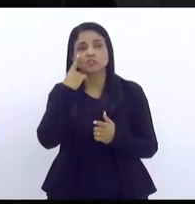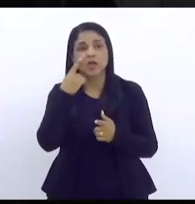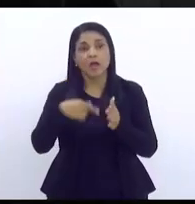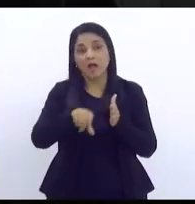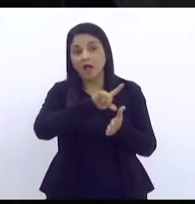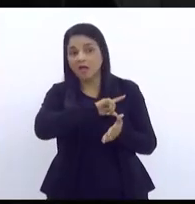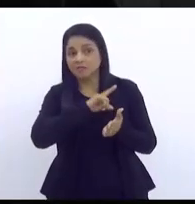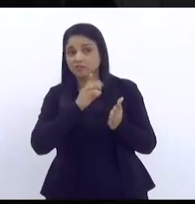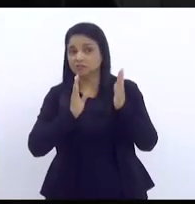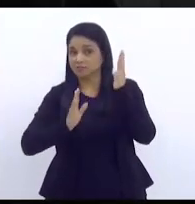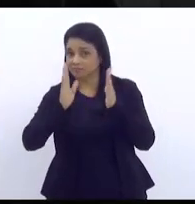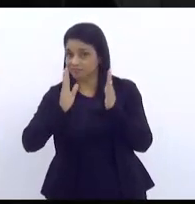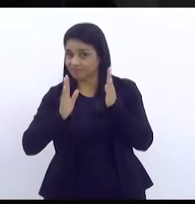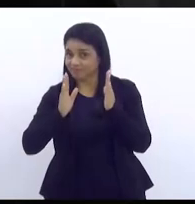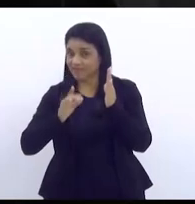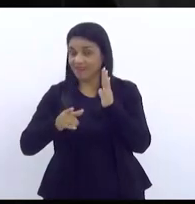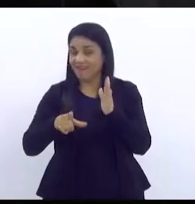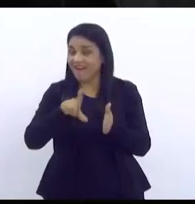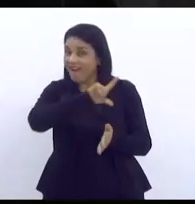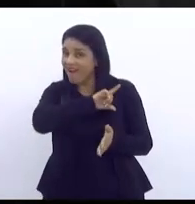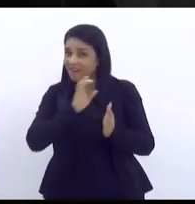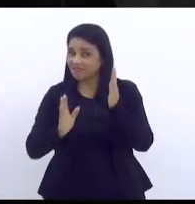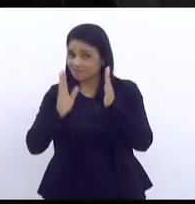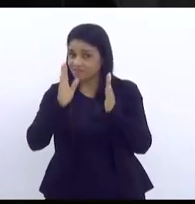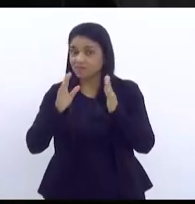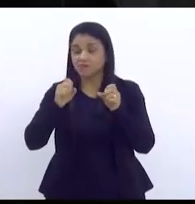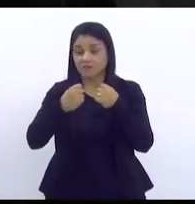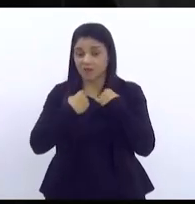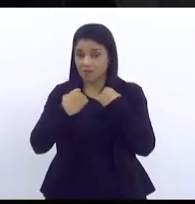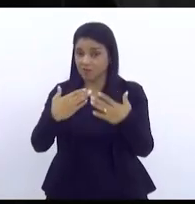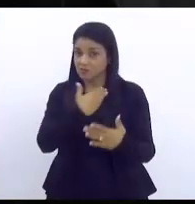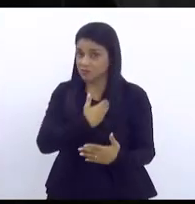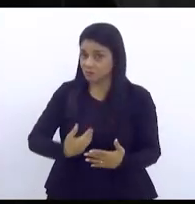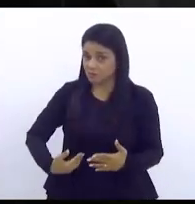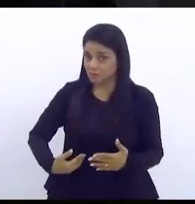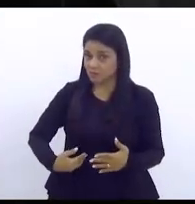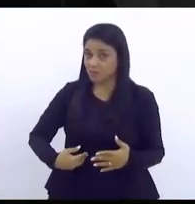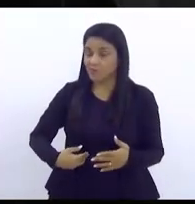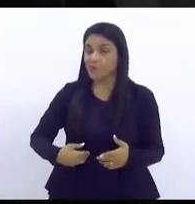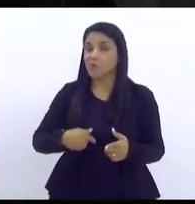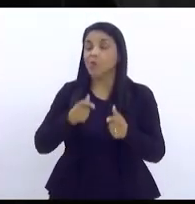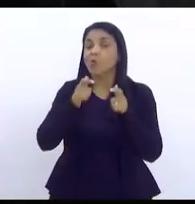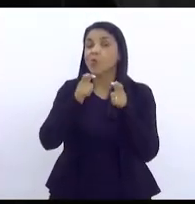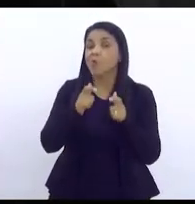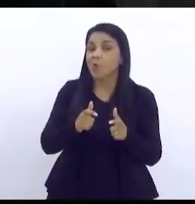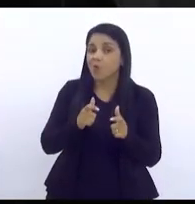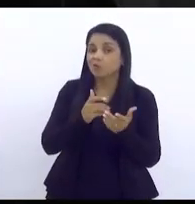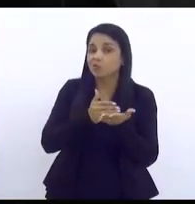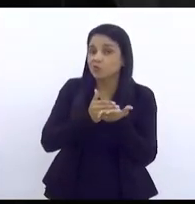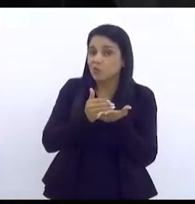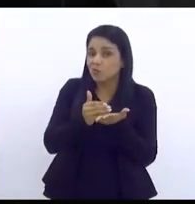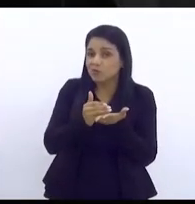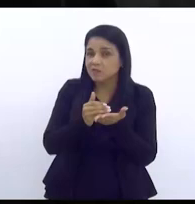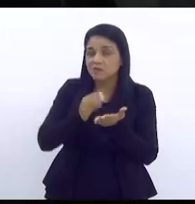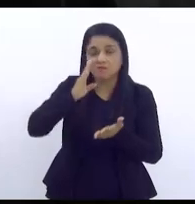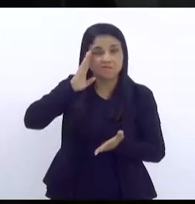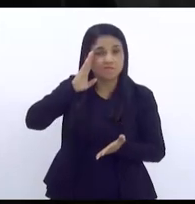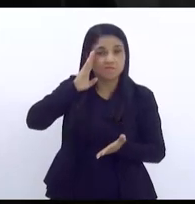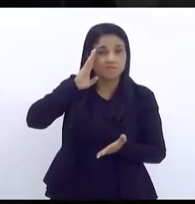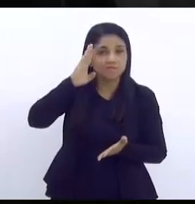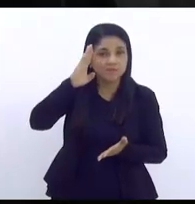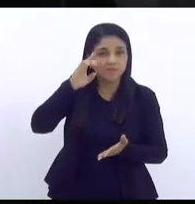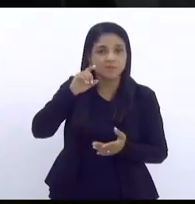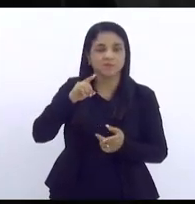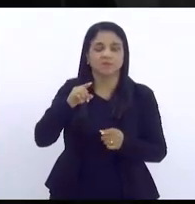naquela época como nós colocamos em audiência pública aonde tinha que começar a priorização da